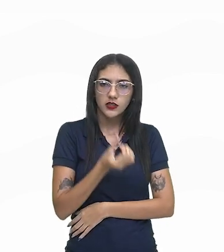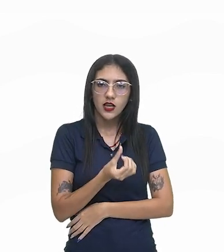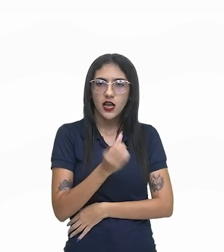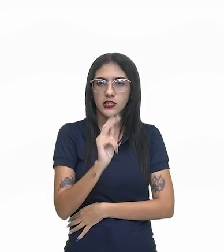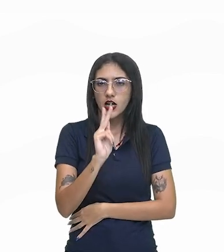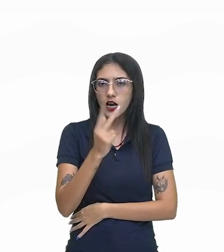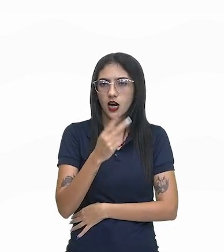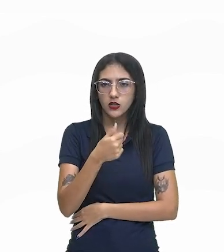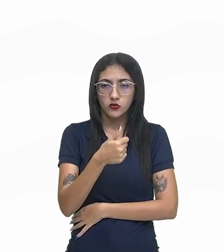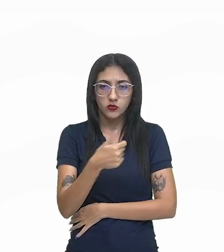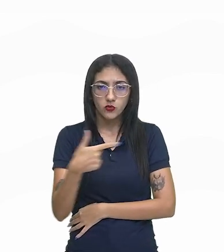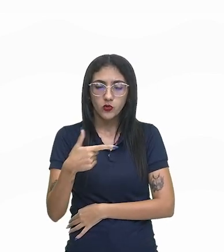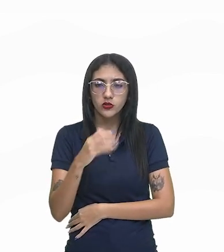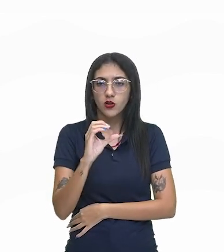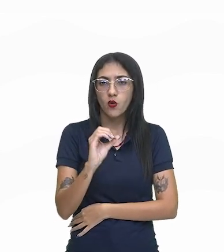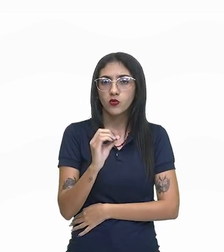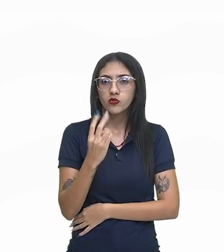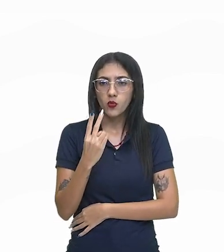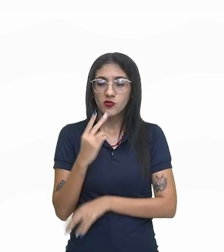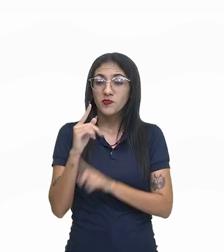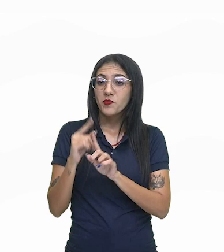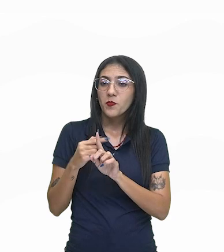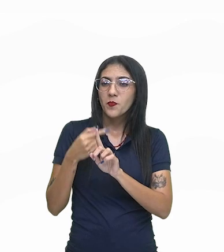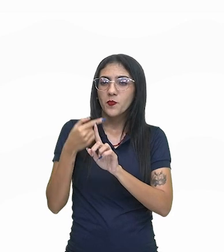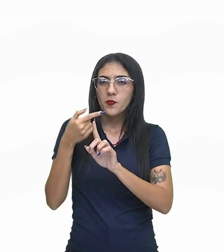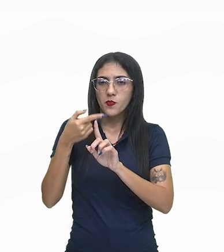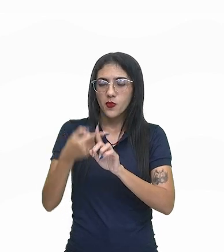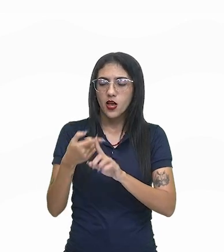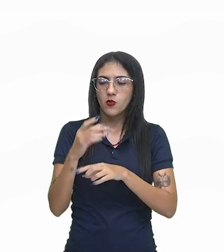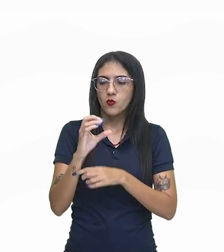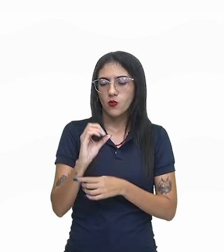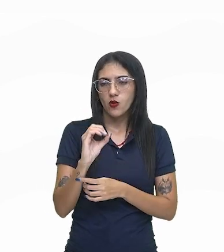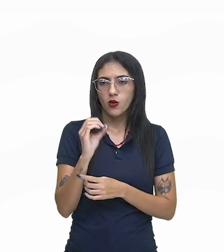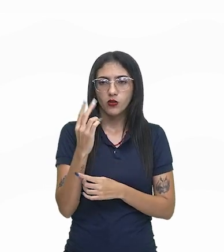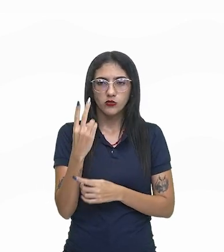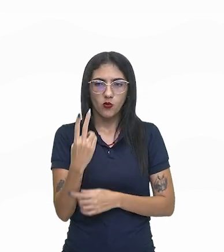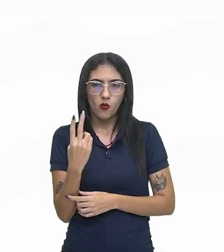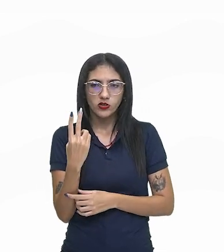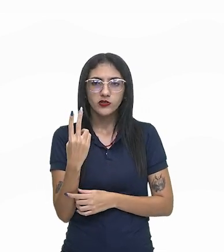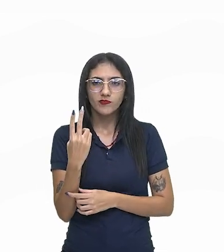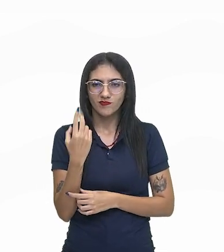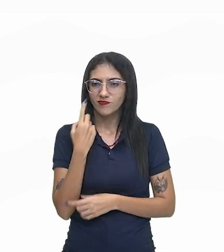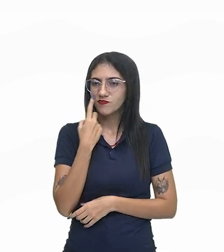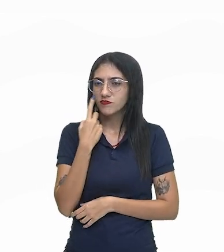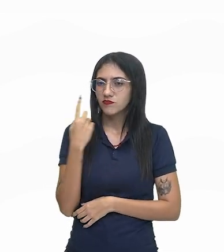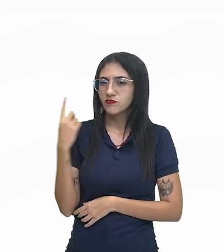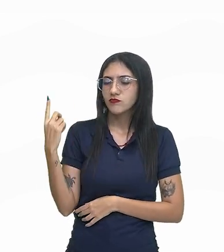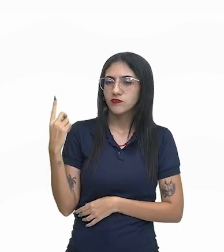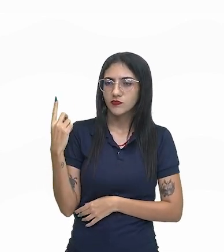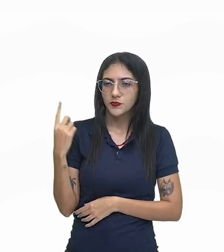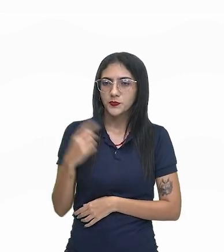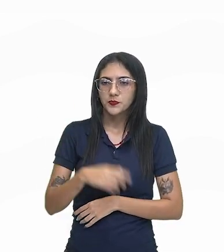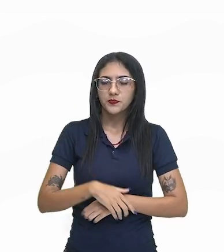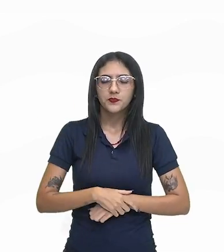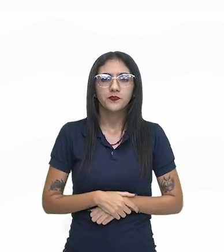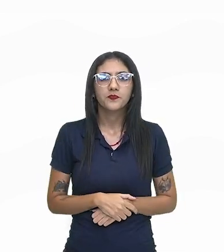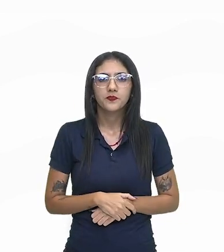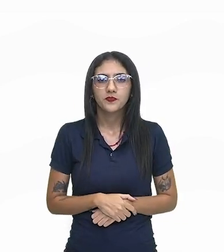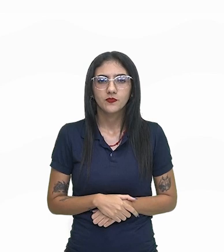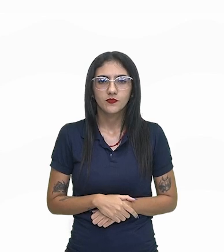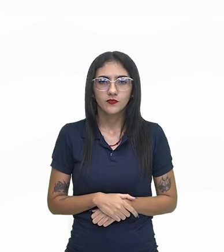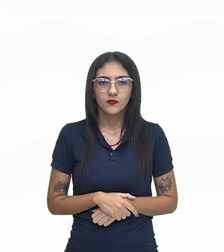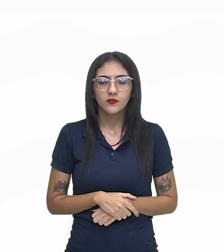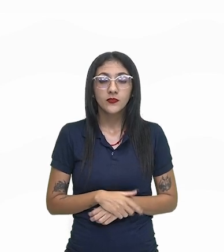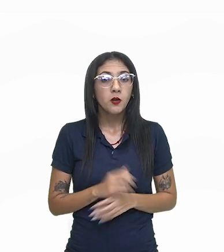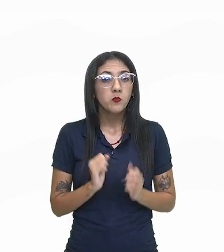C6H12O6, e a liberação do oxigênio, né, que é o O2 que vocês estão vendo aí na fórmula. E nós